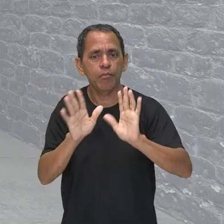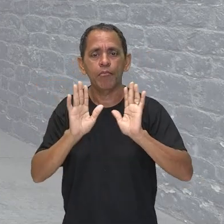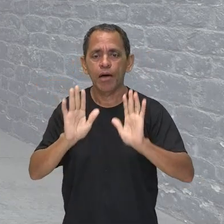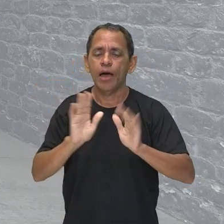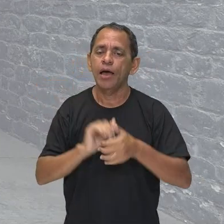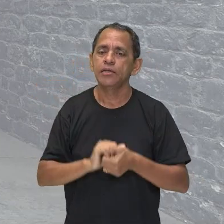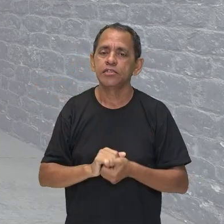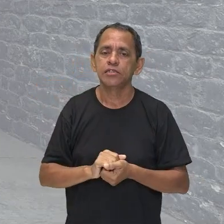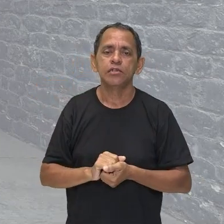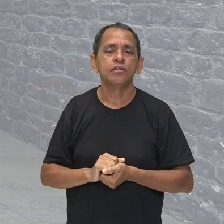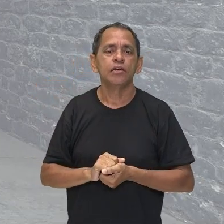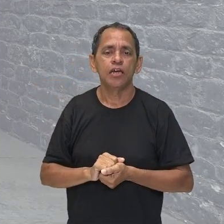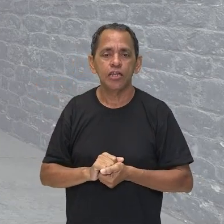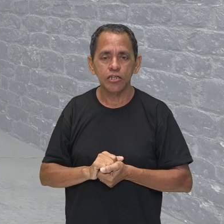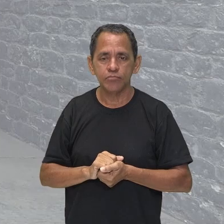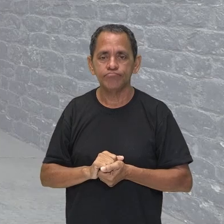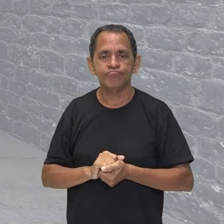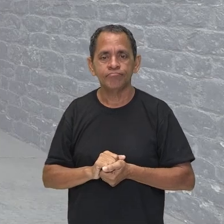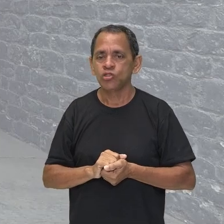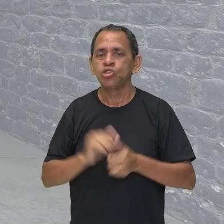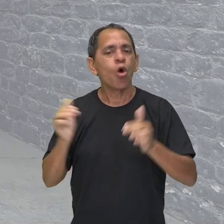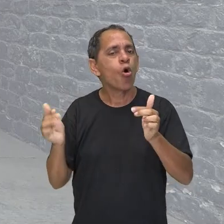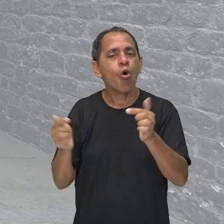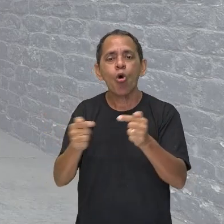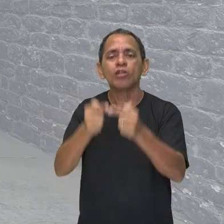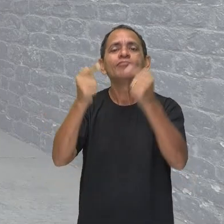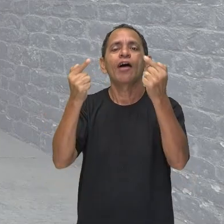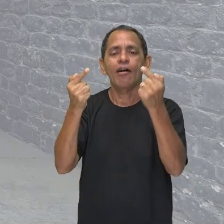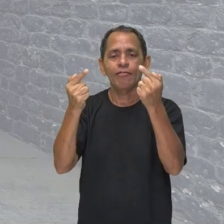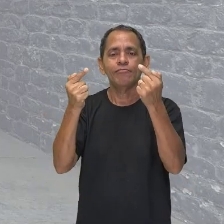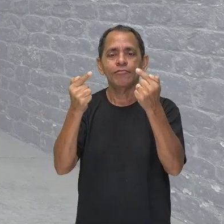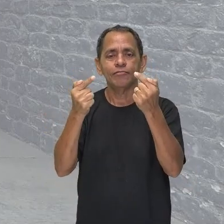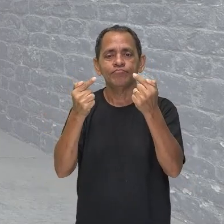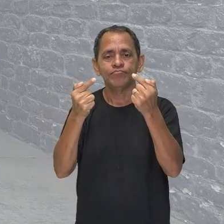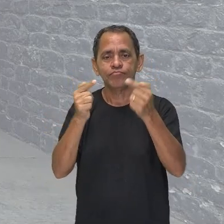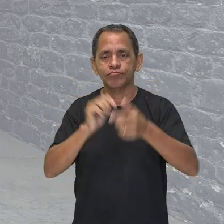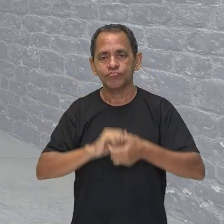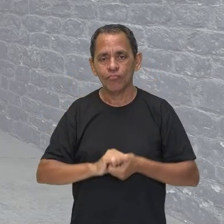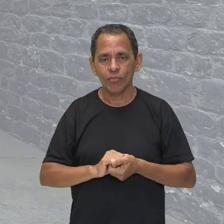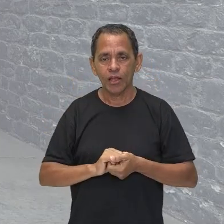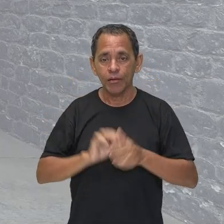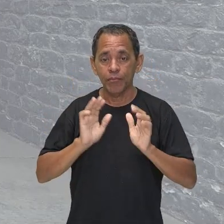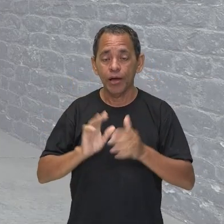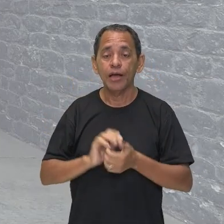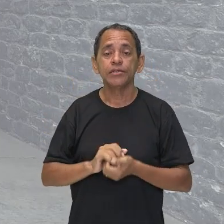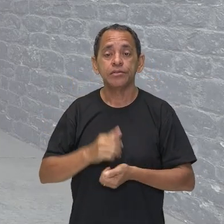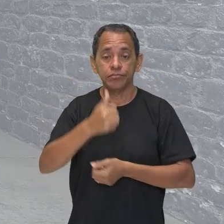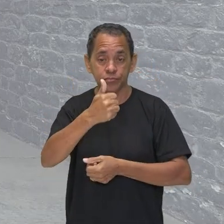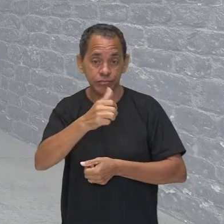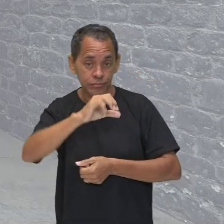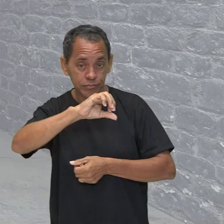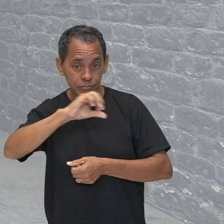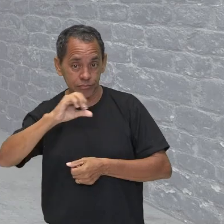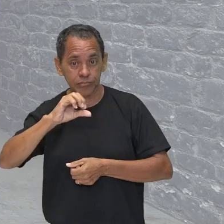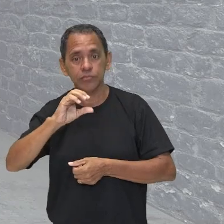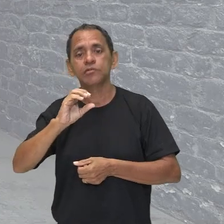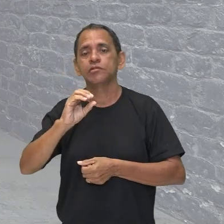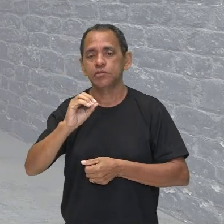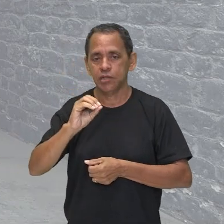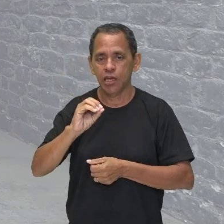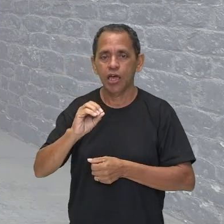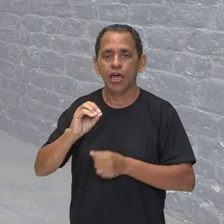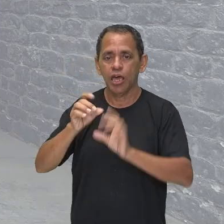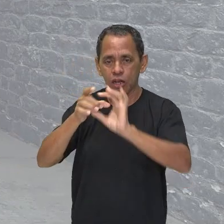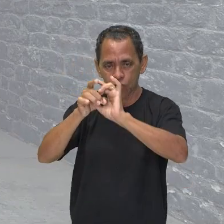mão dos seus valores, do que ele defendia. No entanto, ele foi solto em 1990, quando o sistema de